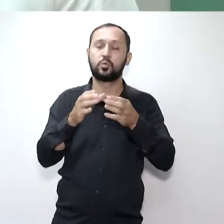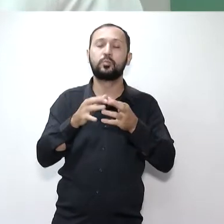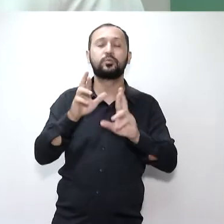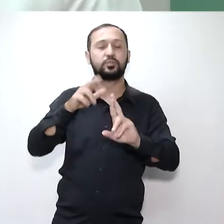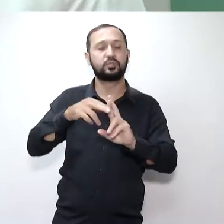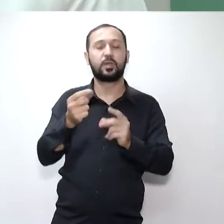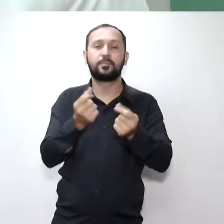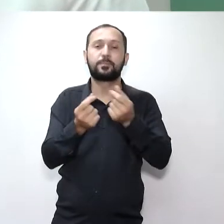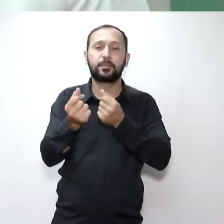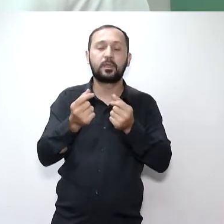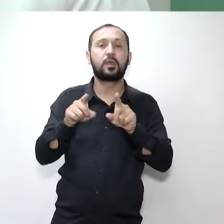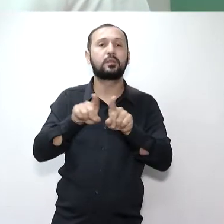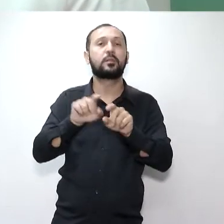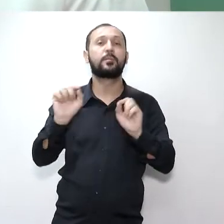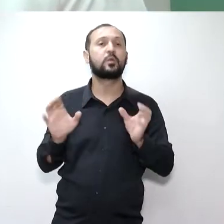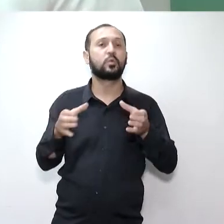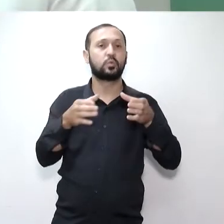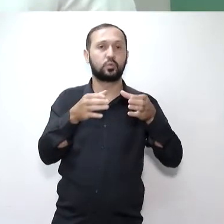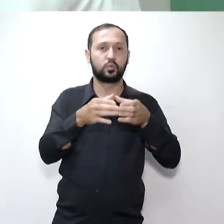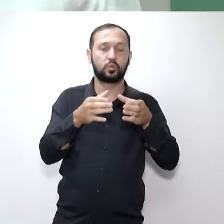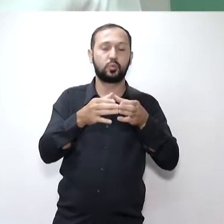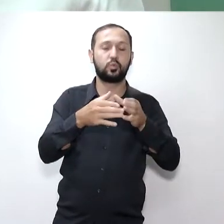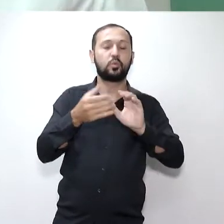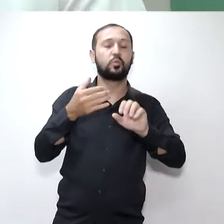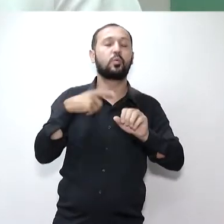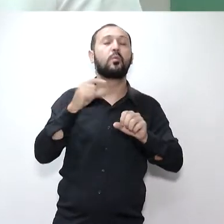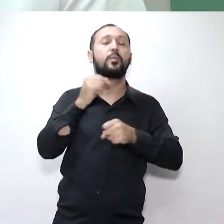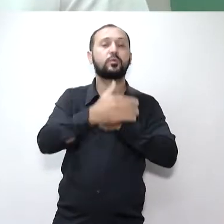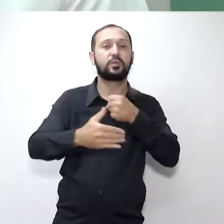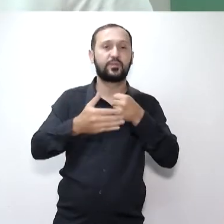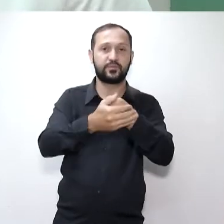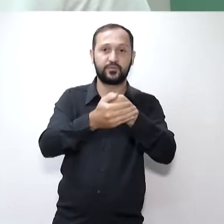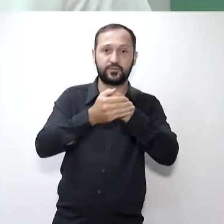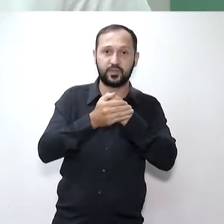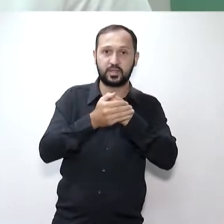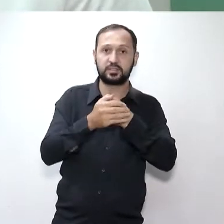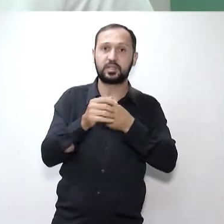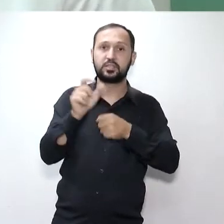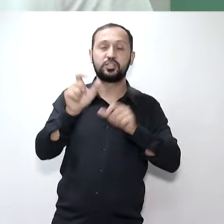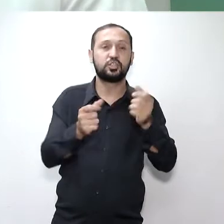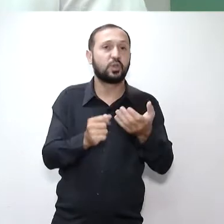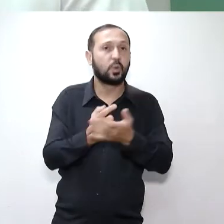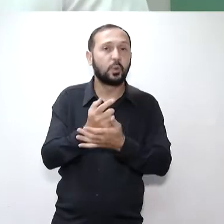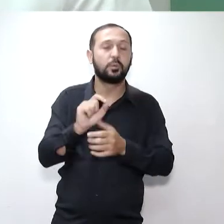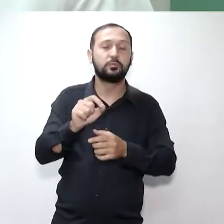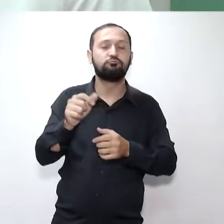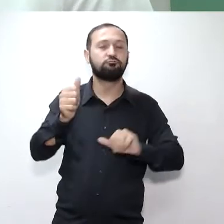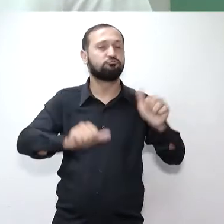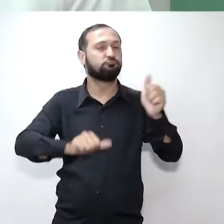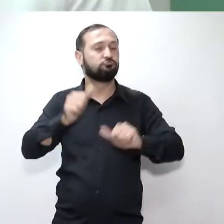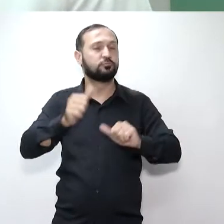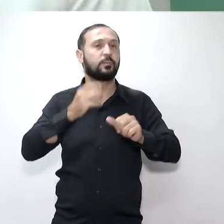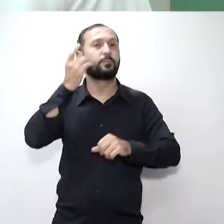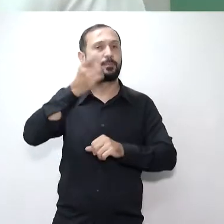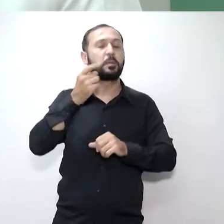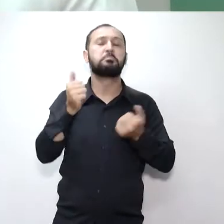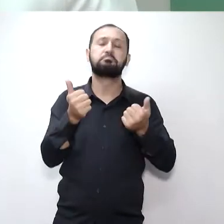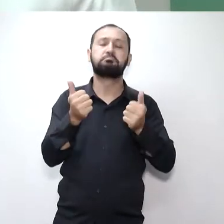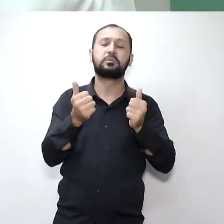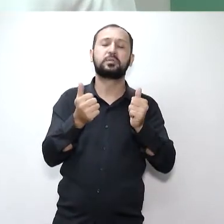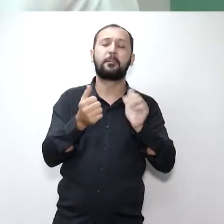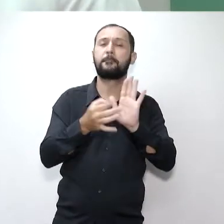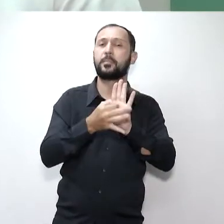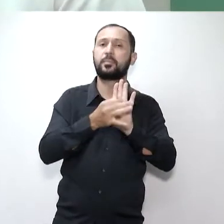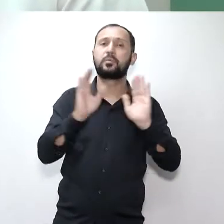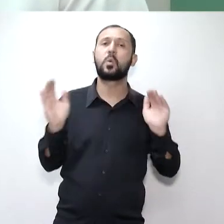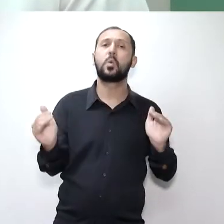analisada e aprovada pela Comissão de Finanças e Orçamento e pela Comissão de Defesa dos Consumidores. Na